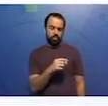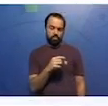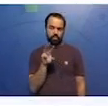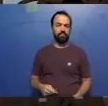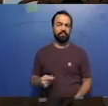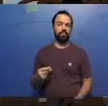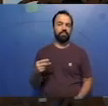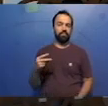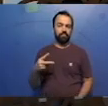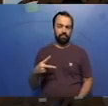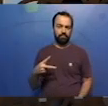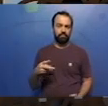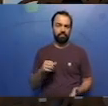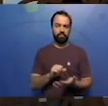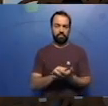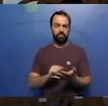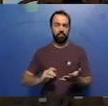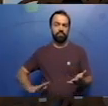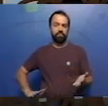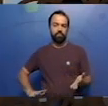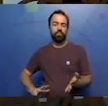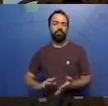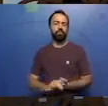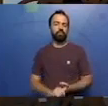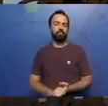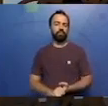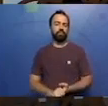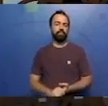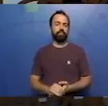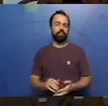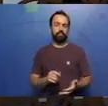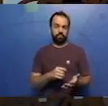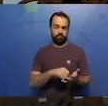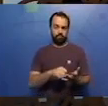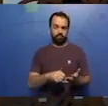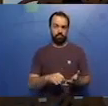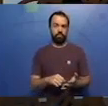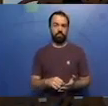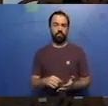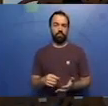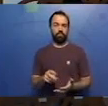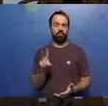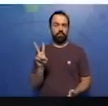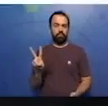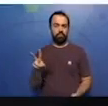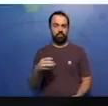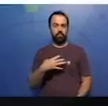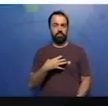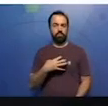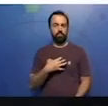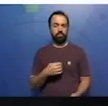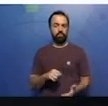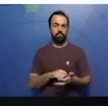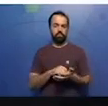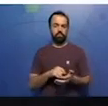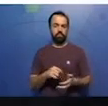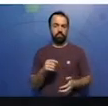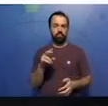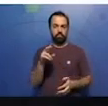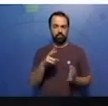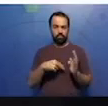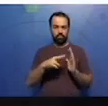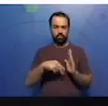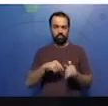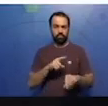36. Continuando. Atividade 2. Escreva as 2 formas de ler as horas e os minutos indicados